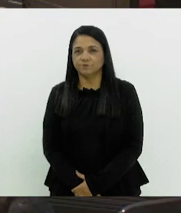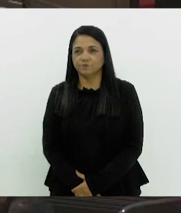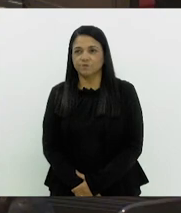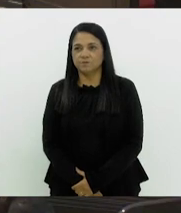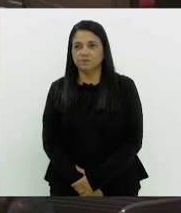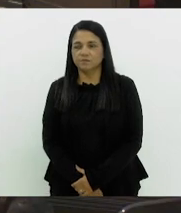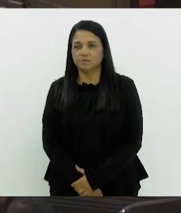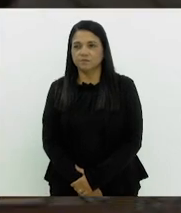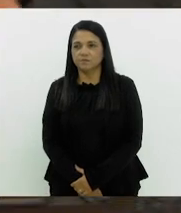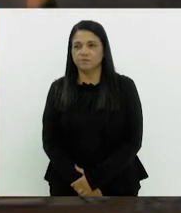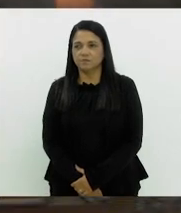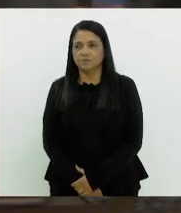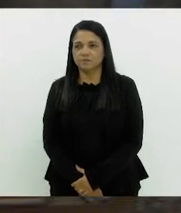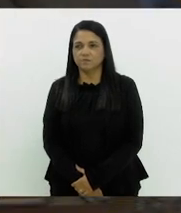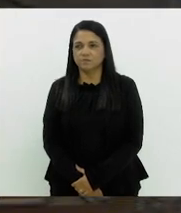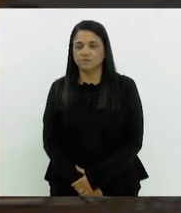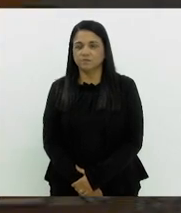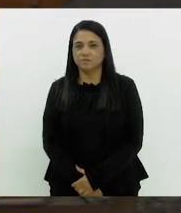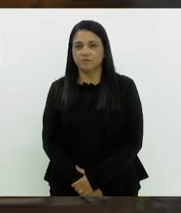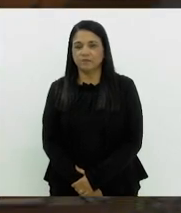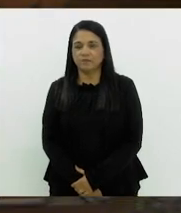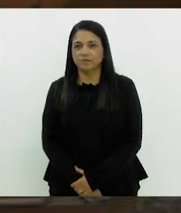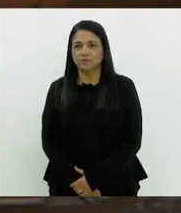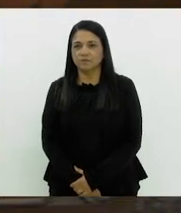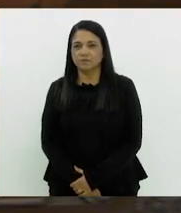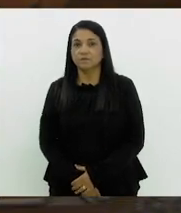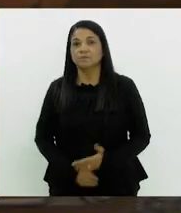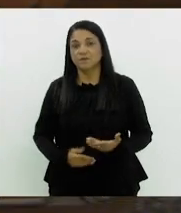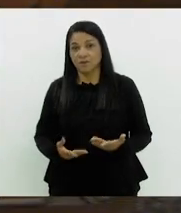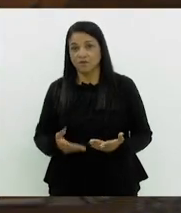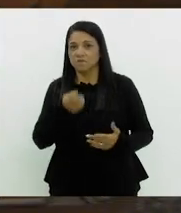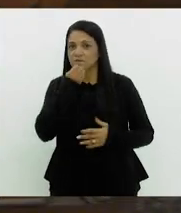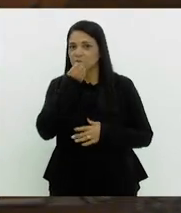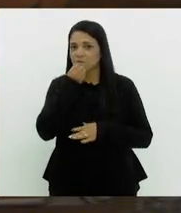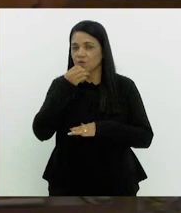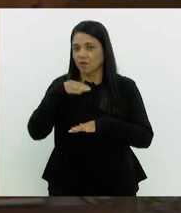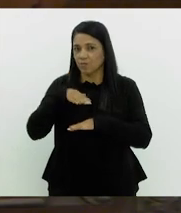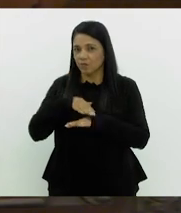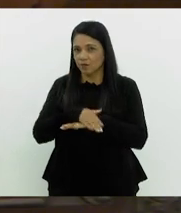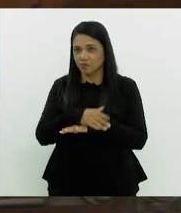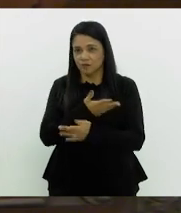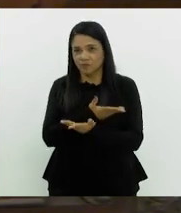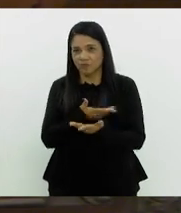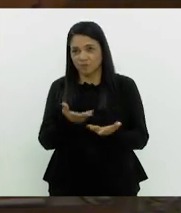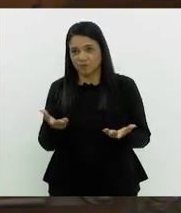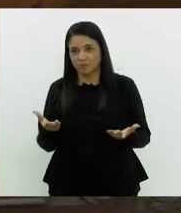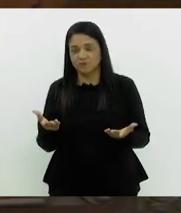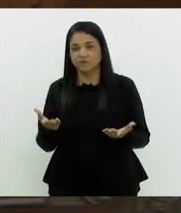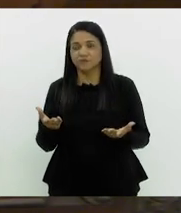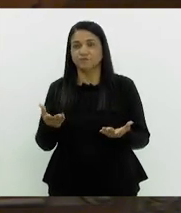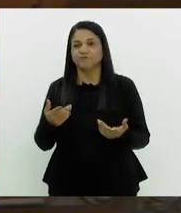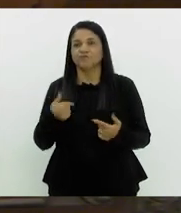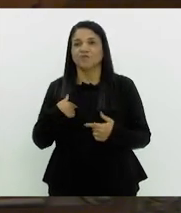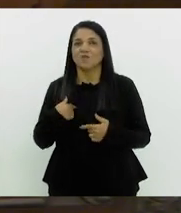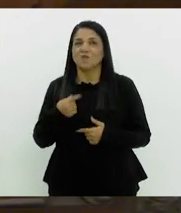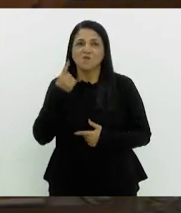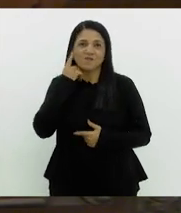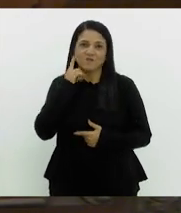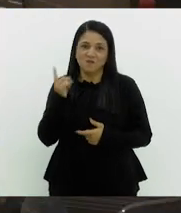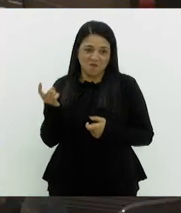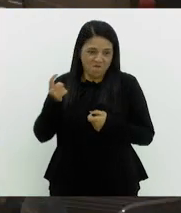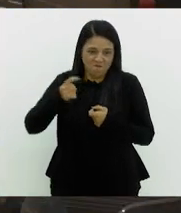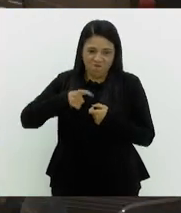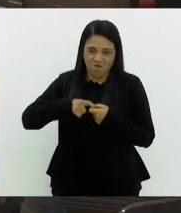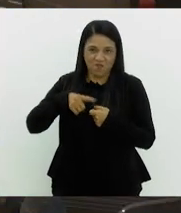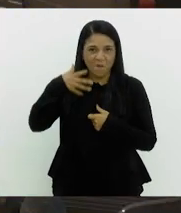Oi. Mais uma vez, muito boa noite a todos. Eu, como sabia que voltaria aqui a fala, eu busquei